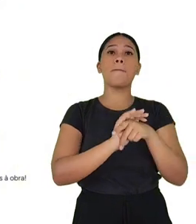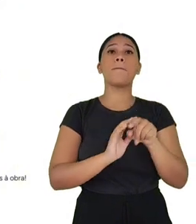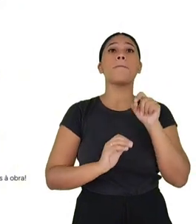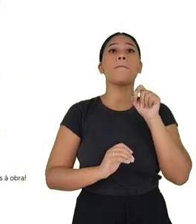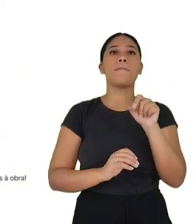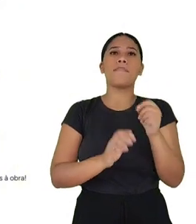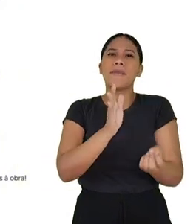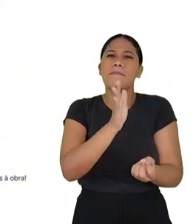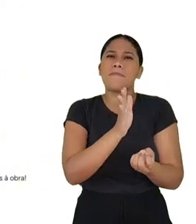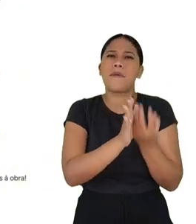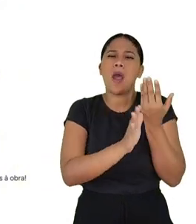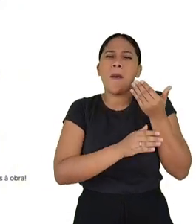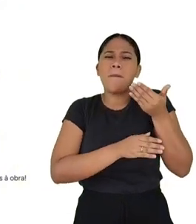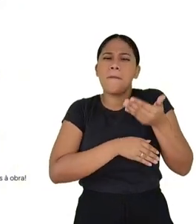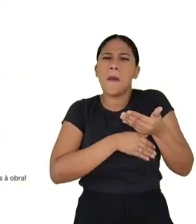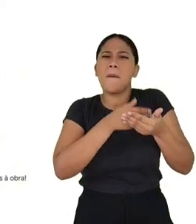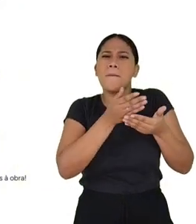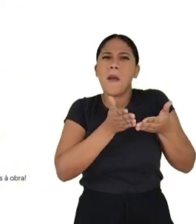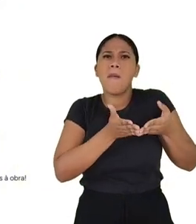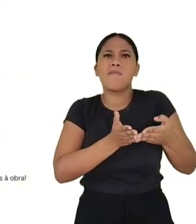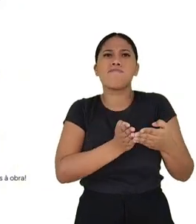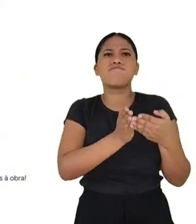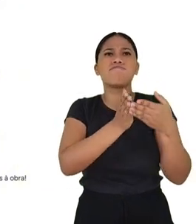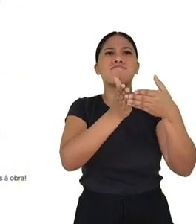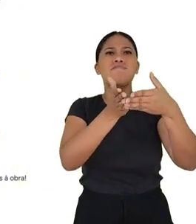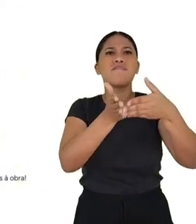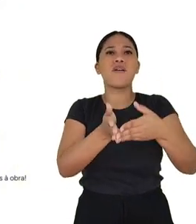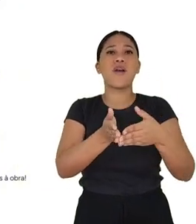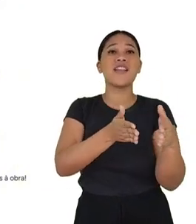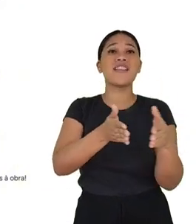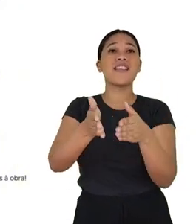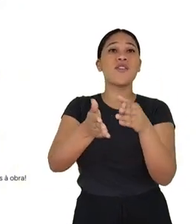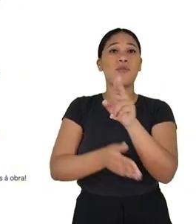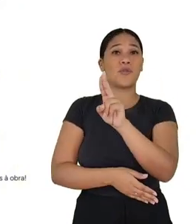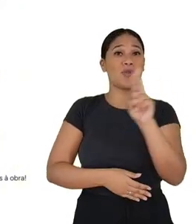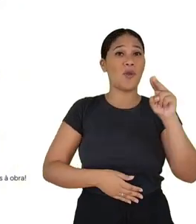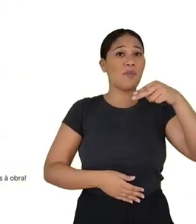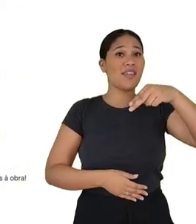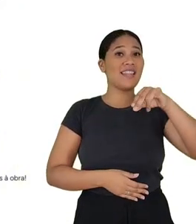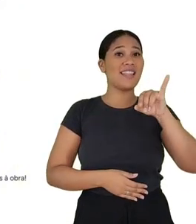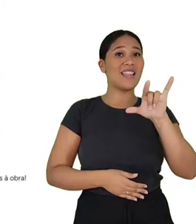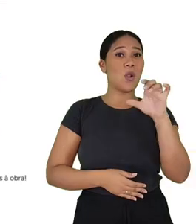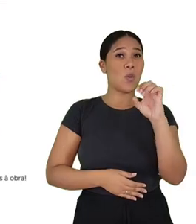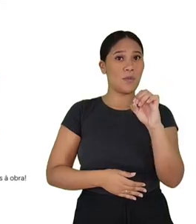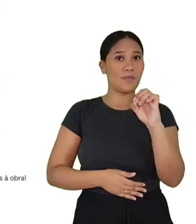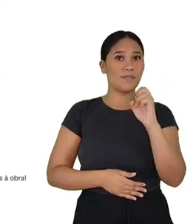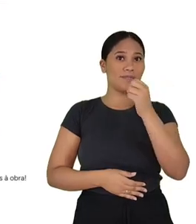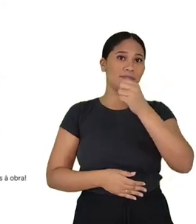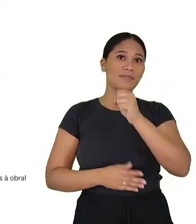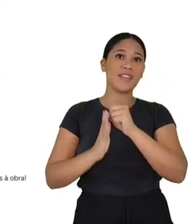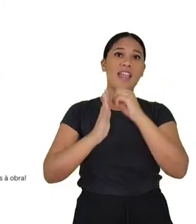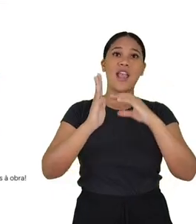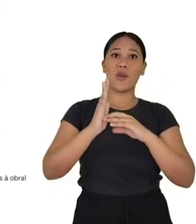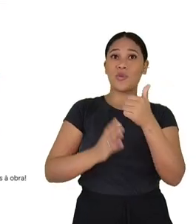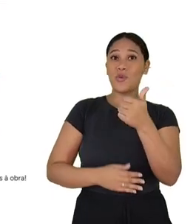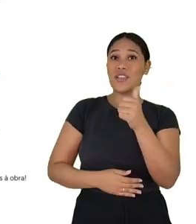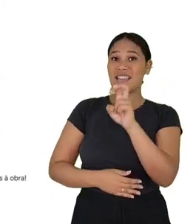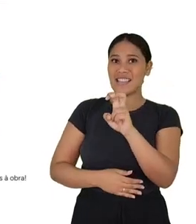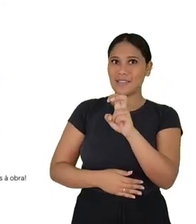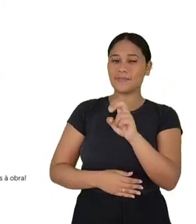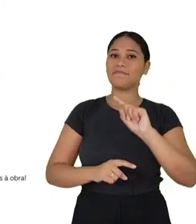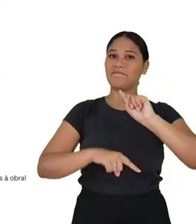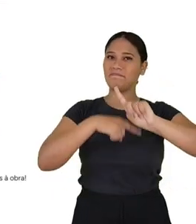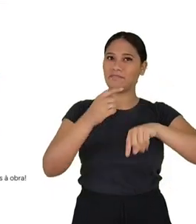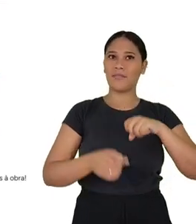primeiros barcos à vela. Eles eram usados para navegar no rio Nilo. Com o passar do tempo, já no século